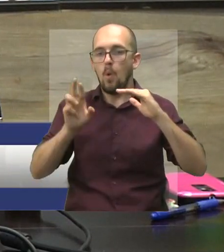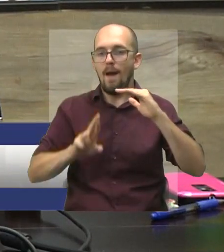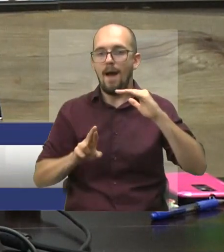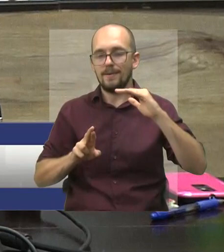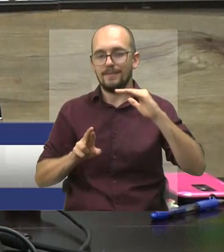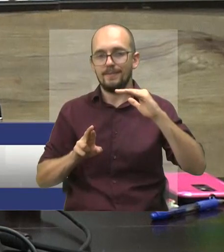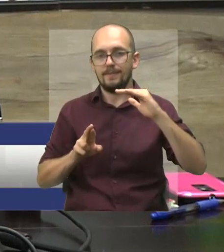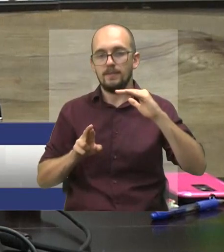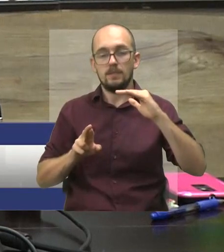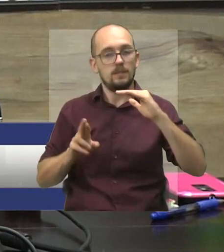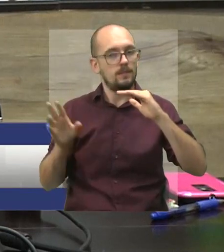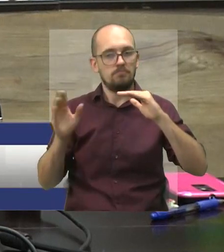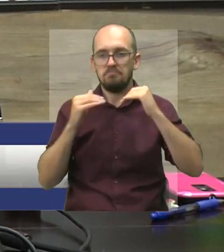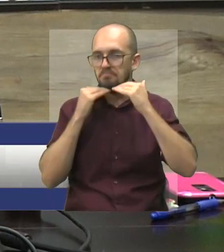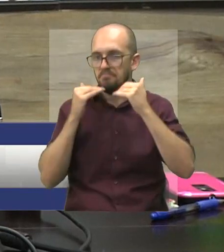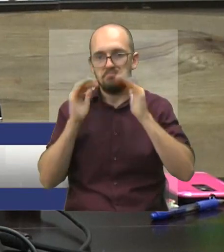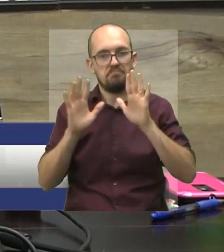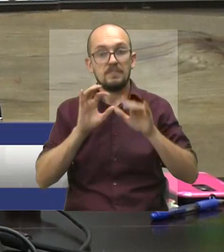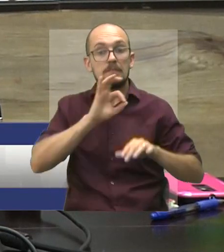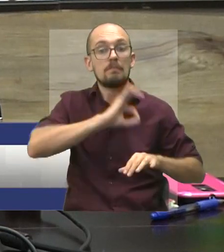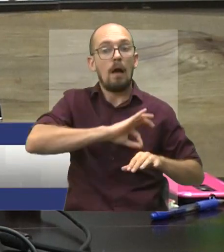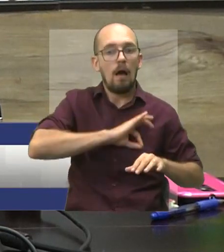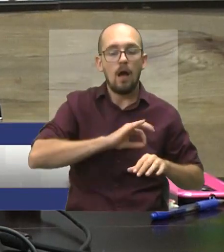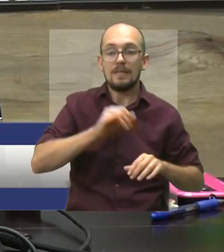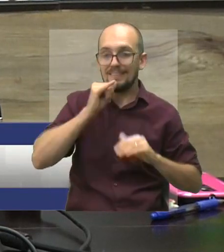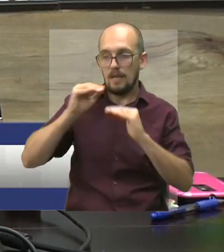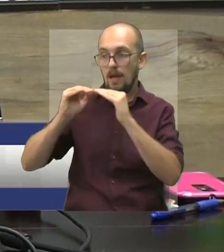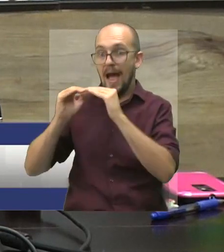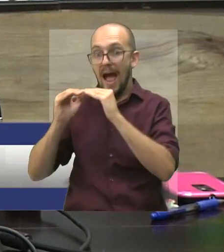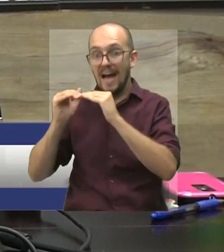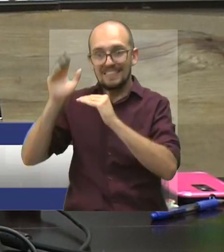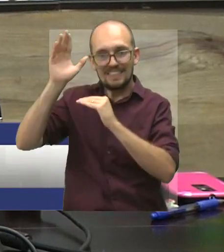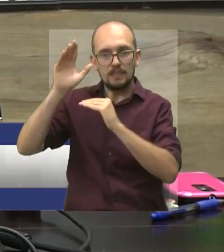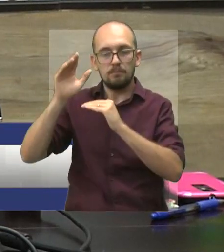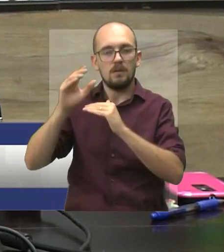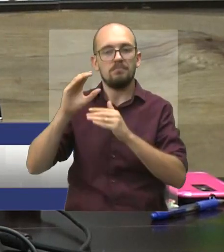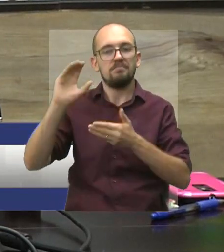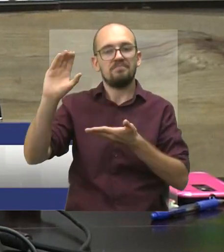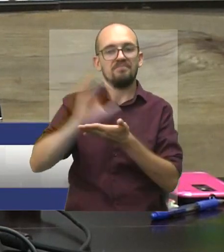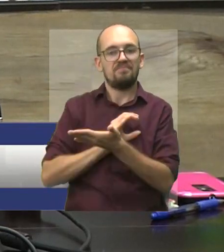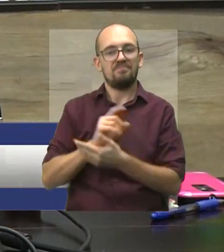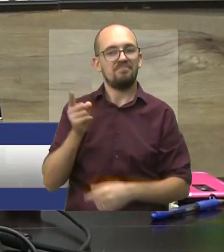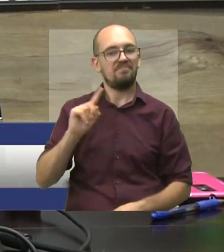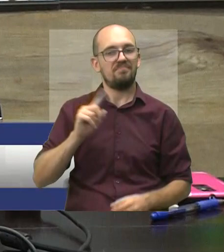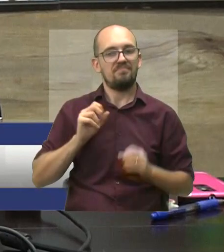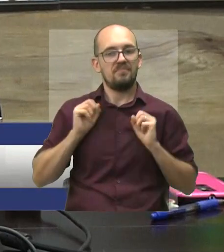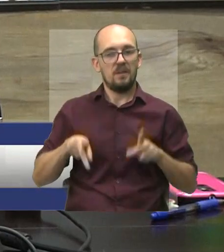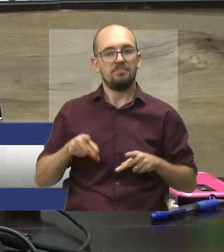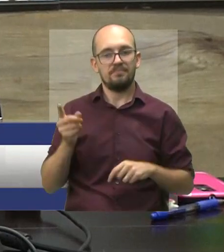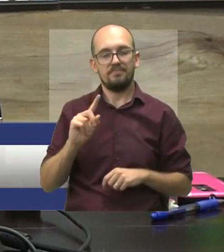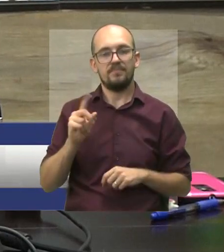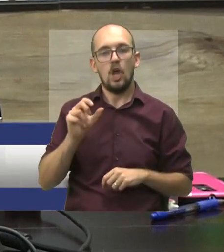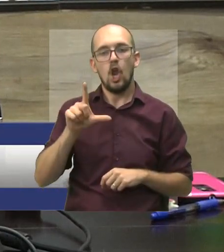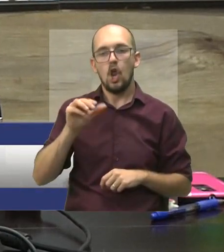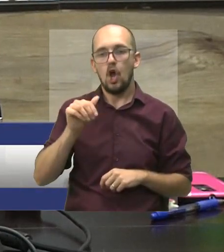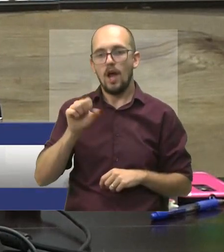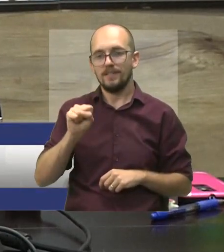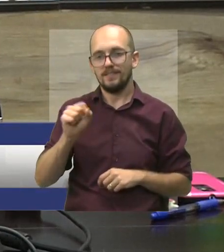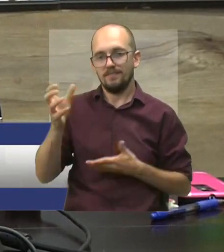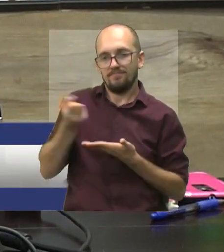ter renda. Se tem uma casa acima de 98.000, não vai ter direito ao benefício assistencial.